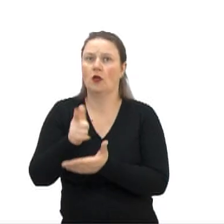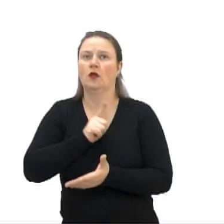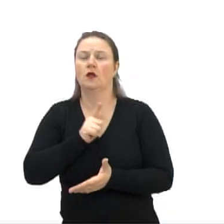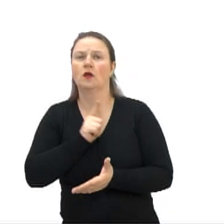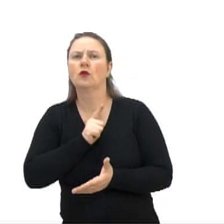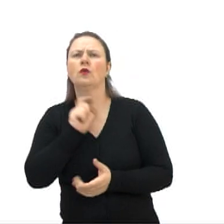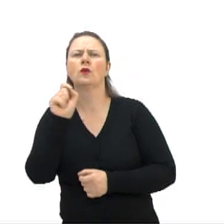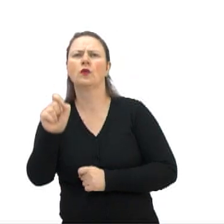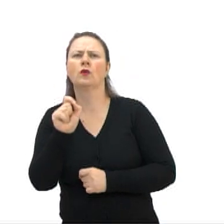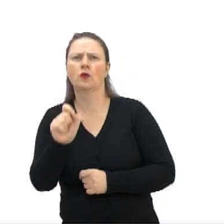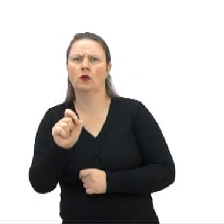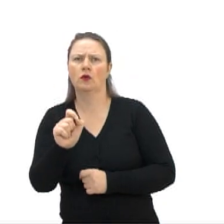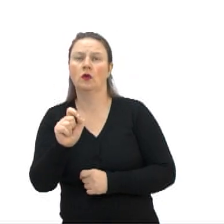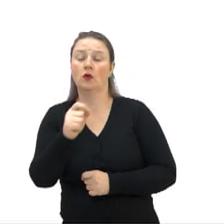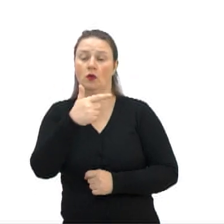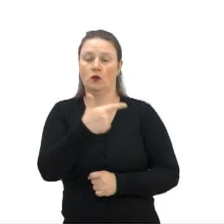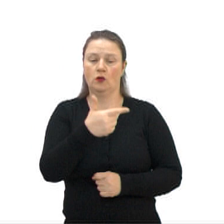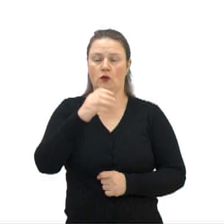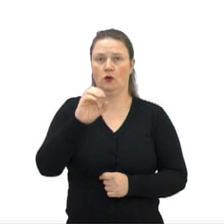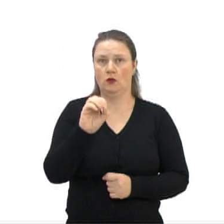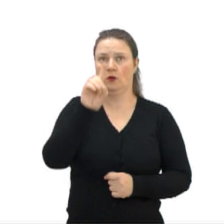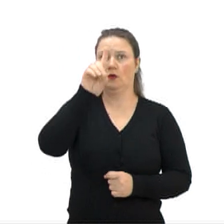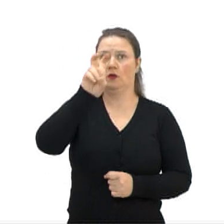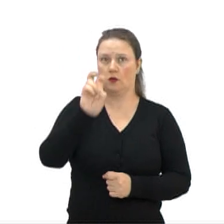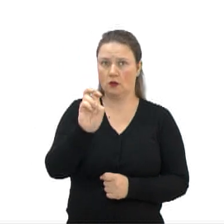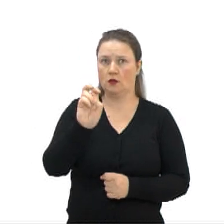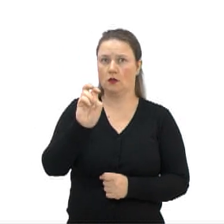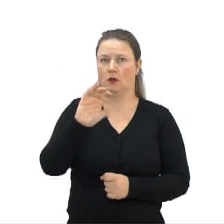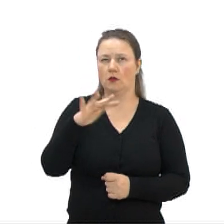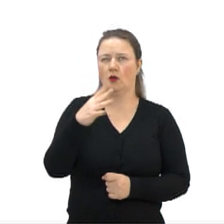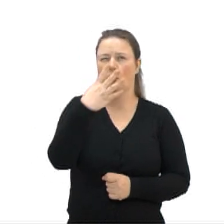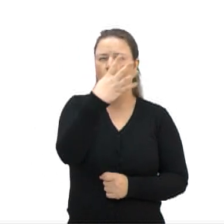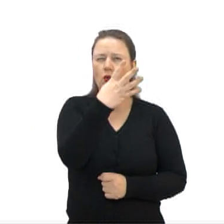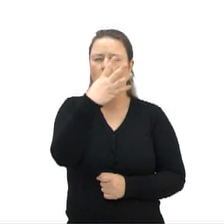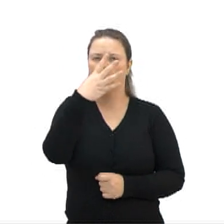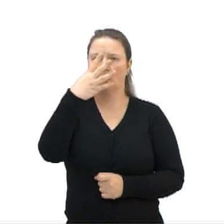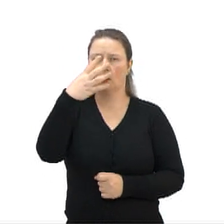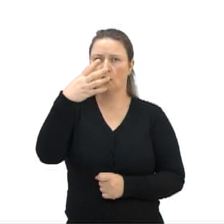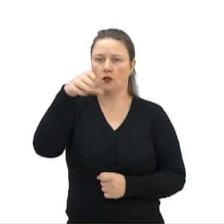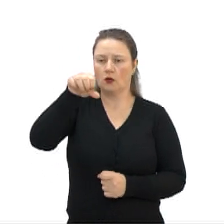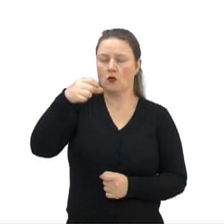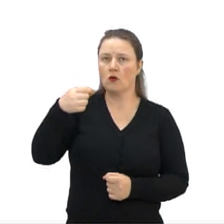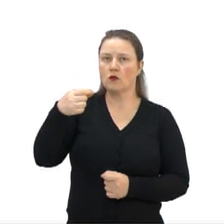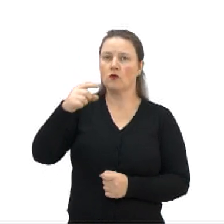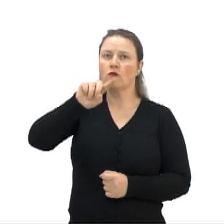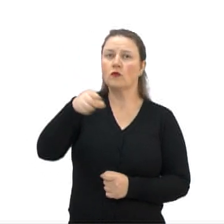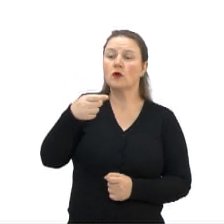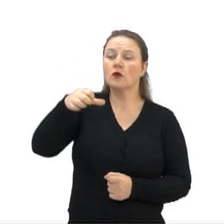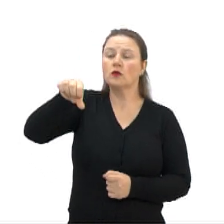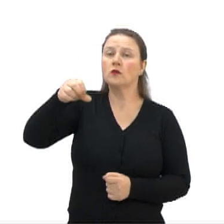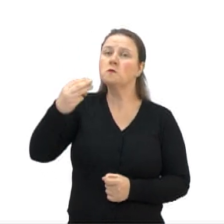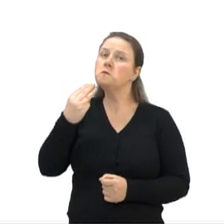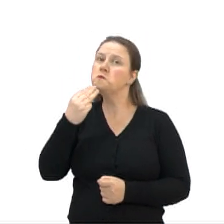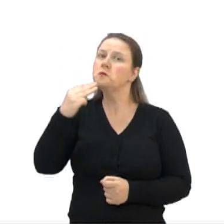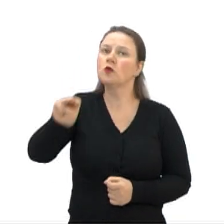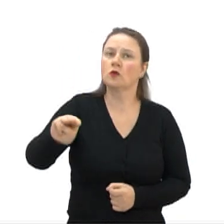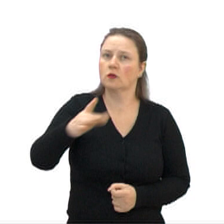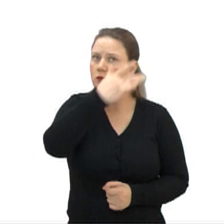estimativa populacional em 2015, cerca de 49,9 milhões de pessoas ainda